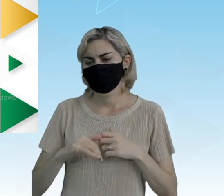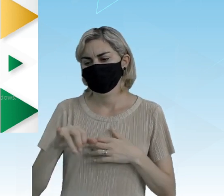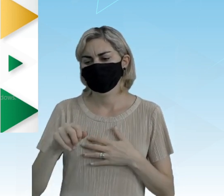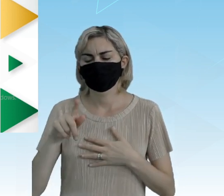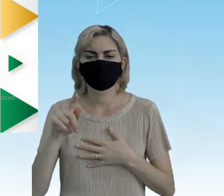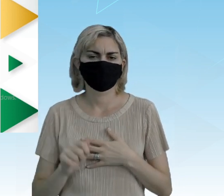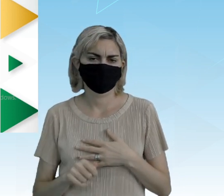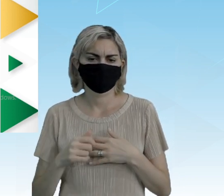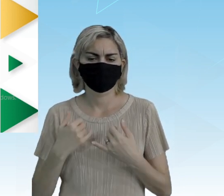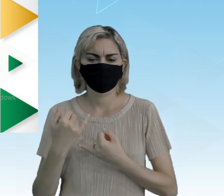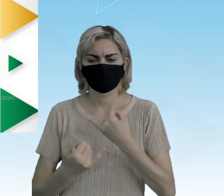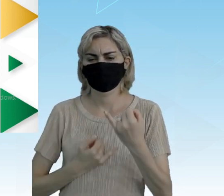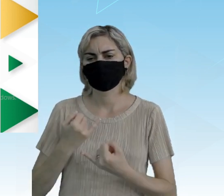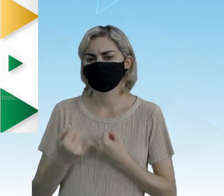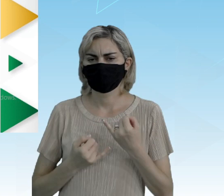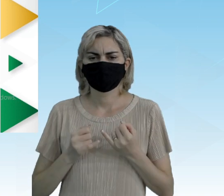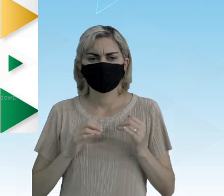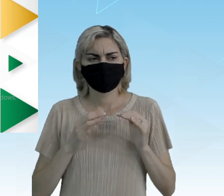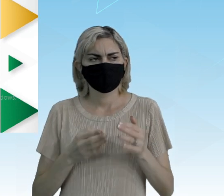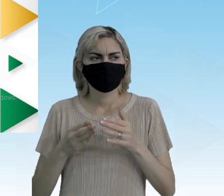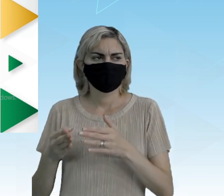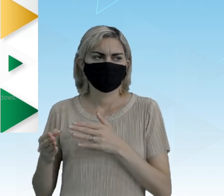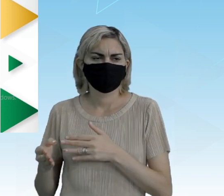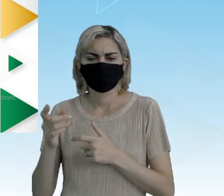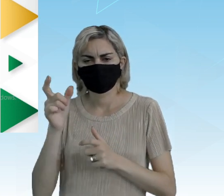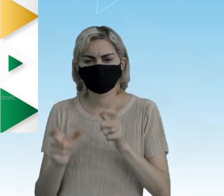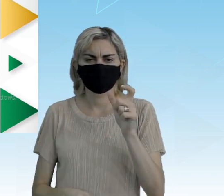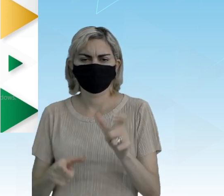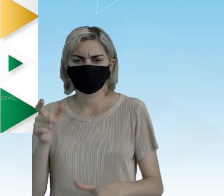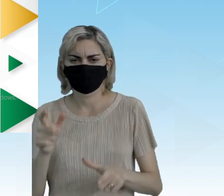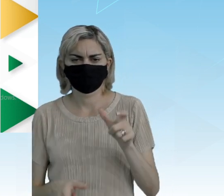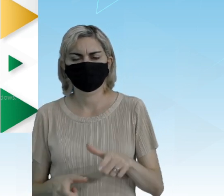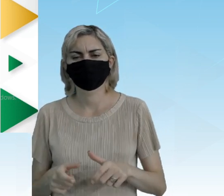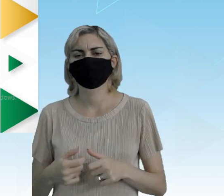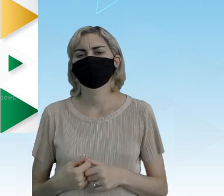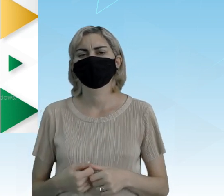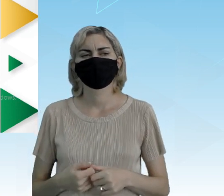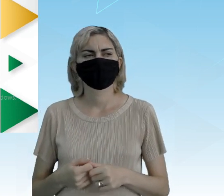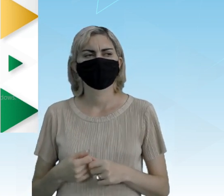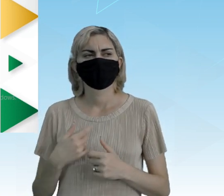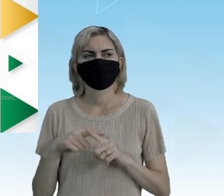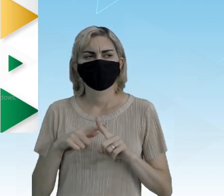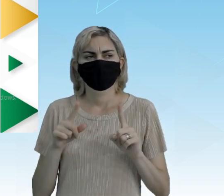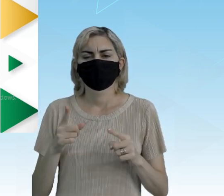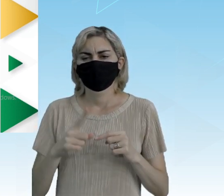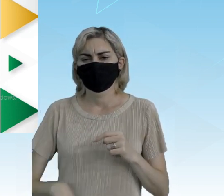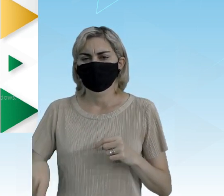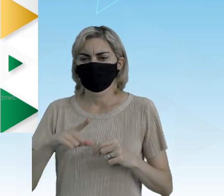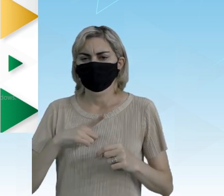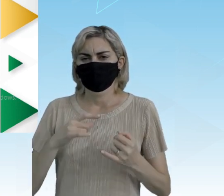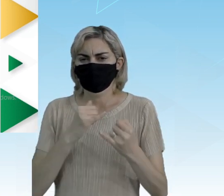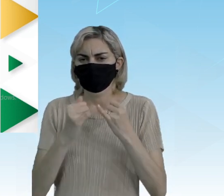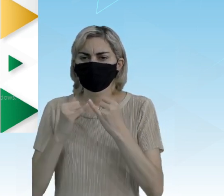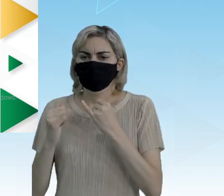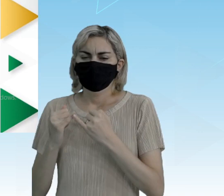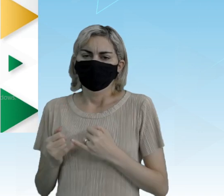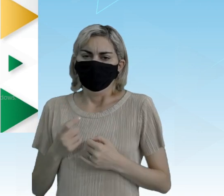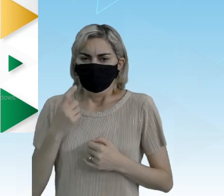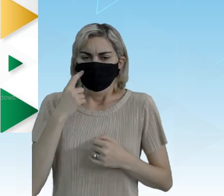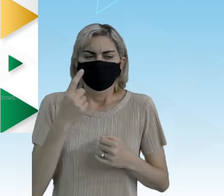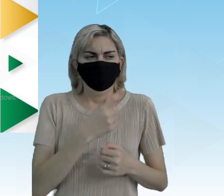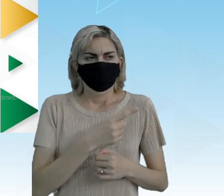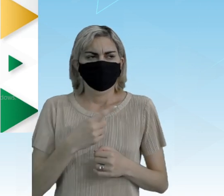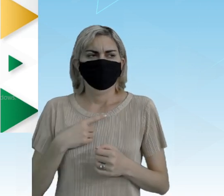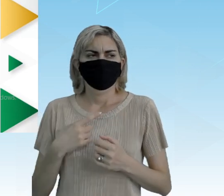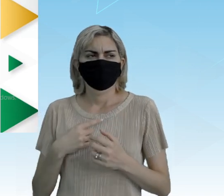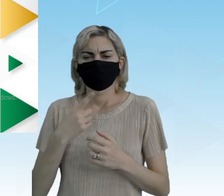jogo. Já na brincadeira, focaliza mais no indivíduo, no individual. Mas a gente tem a semelhança. Olha aí embaixo que eu